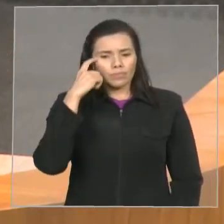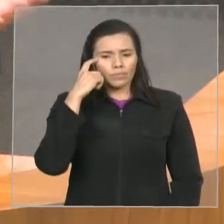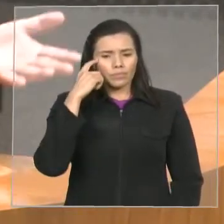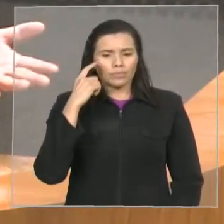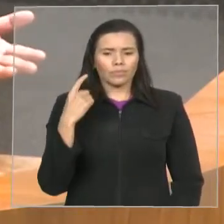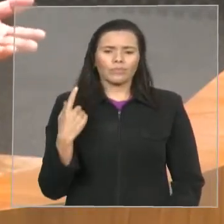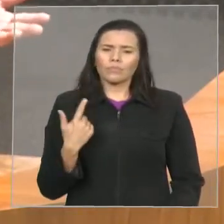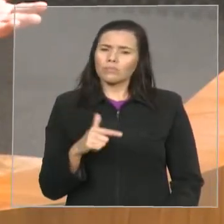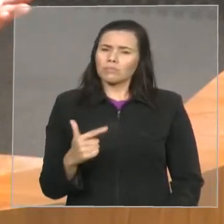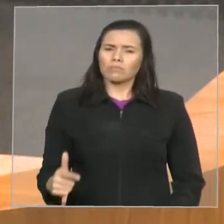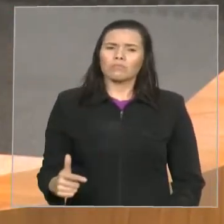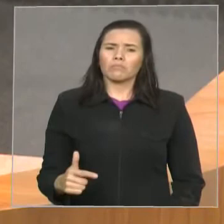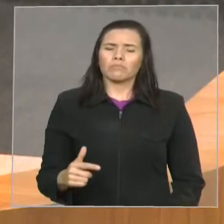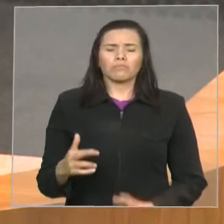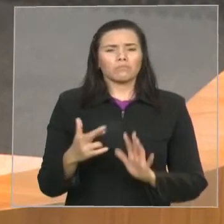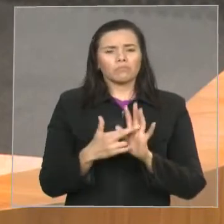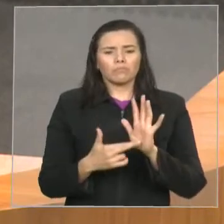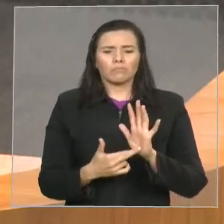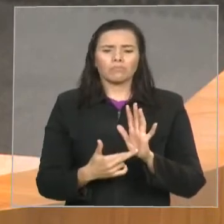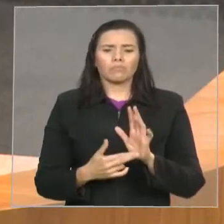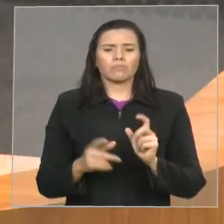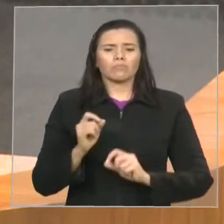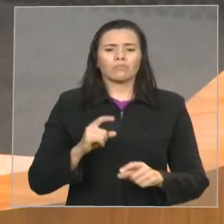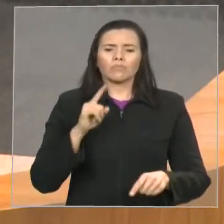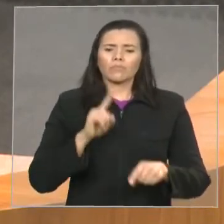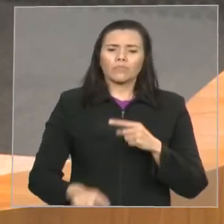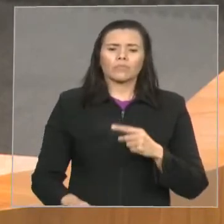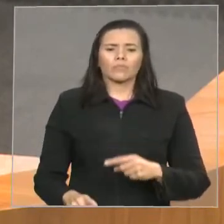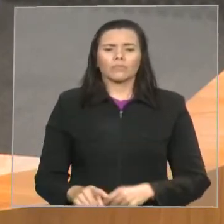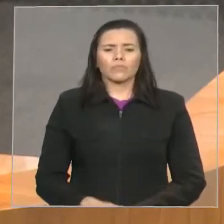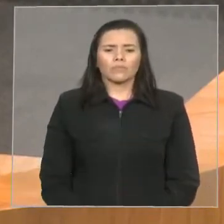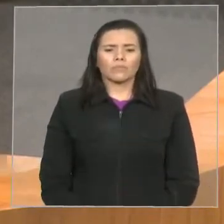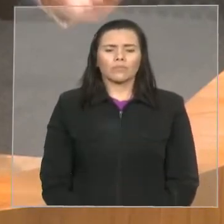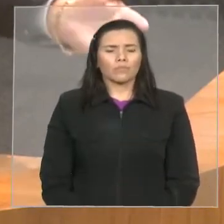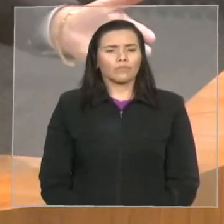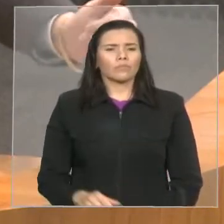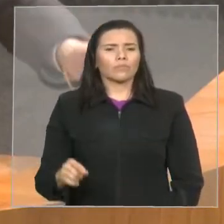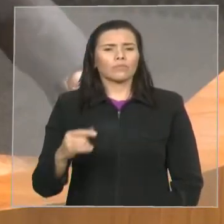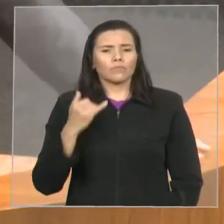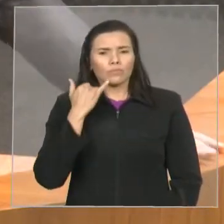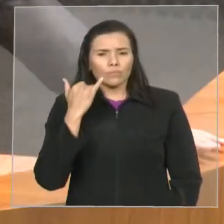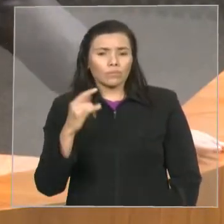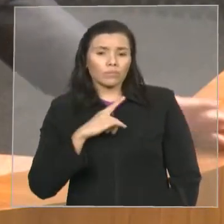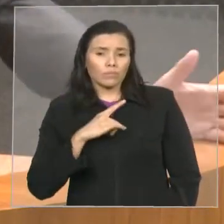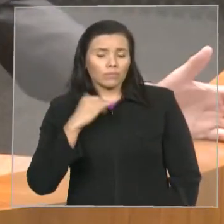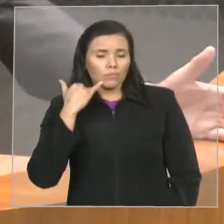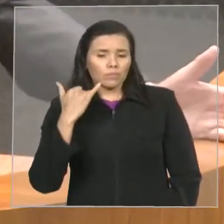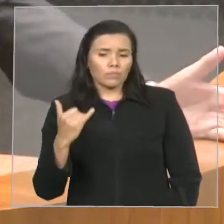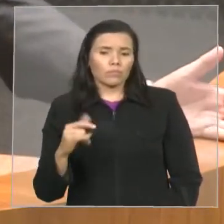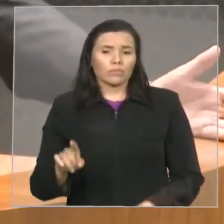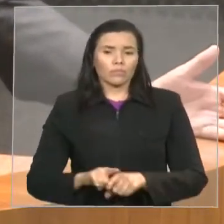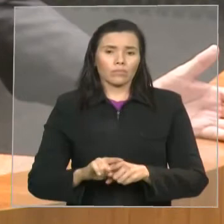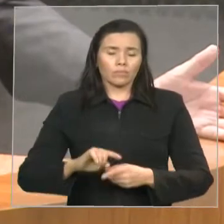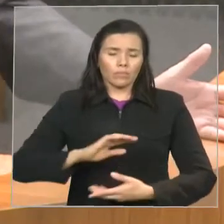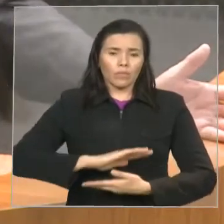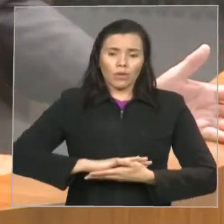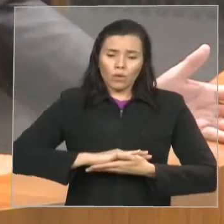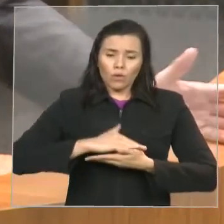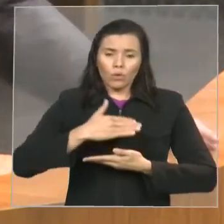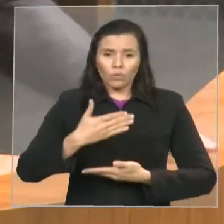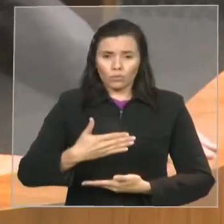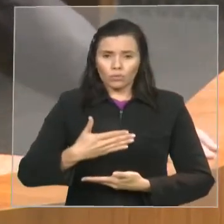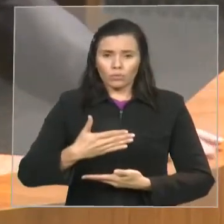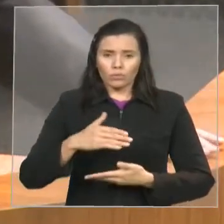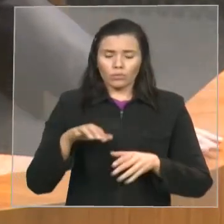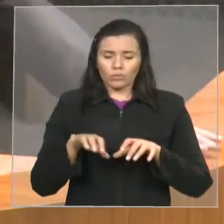normativa, não sei se já tem, que diga que é proibido entrar um celular, entrar um notebook. Na época, eu não sei se tem